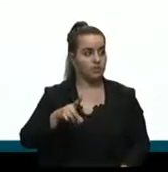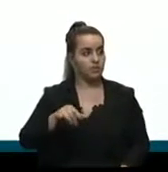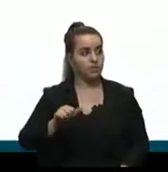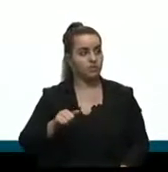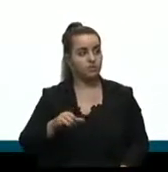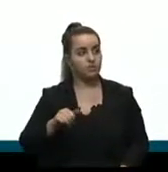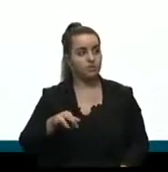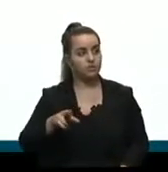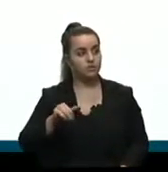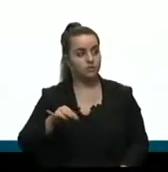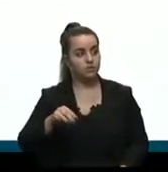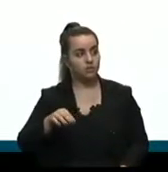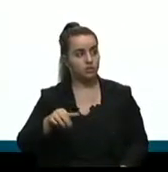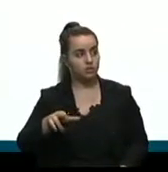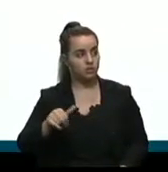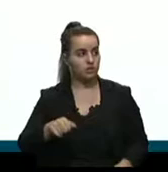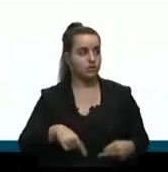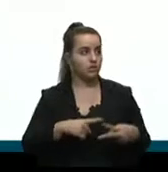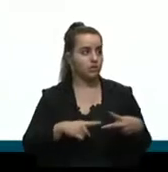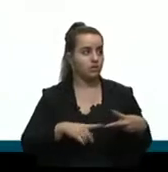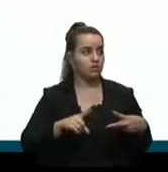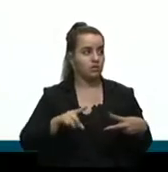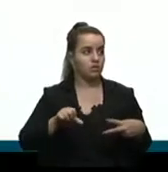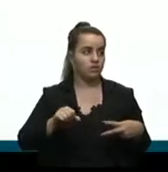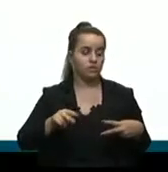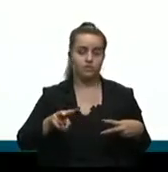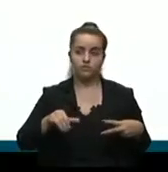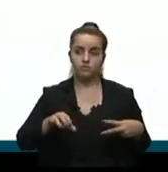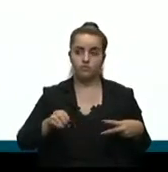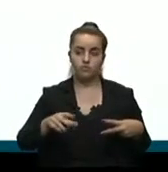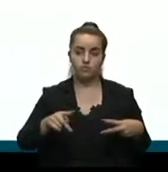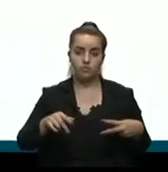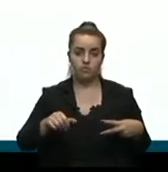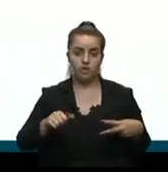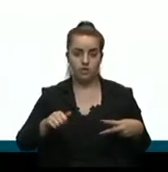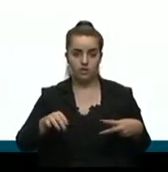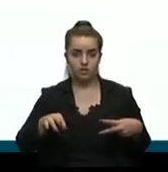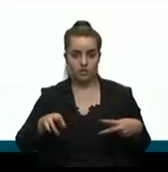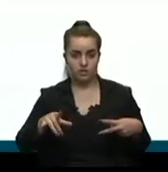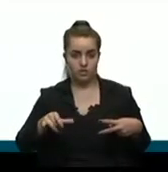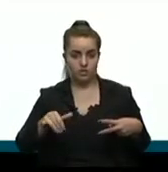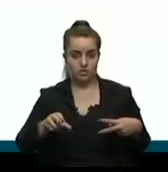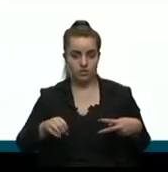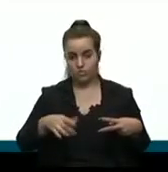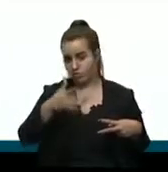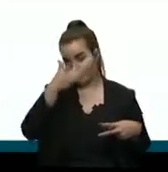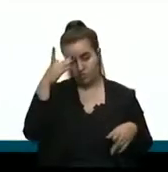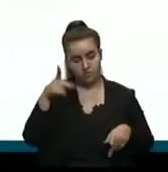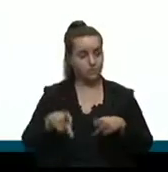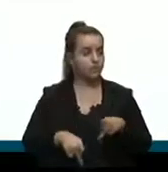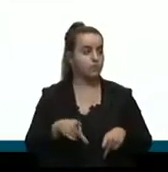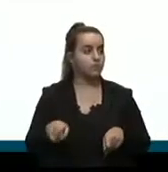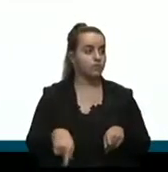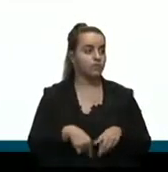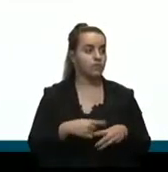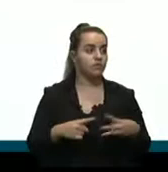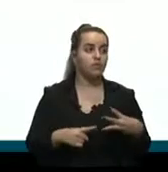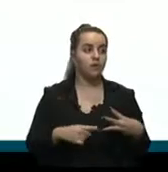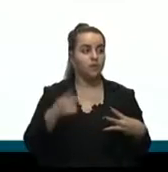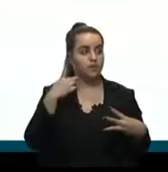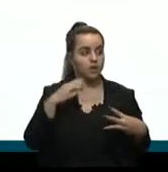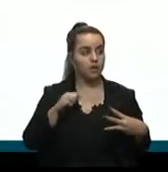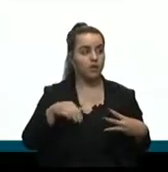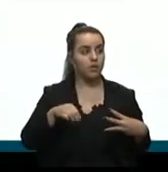aritmética, 2 para o desvio padrão populacional e 3 para o desvio padrão amostral. E